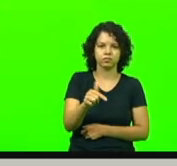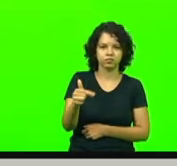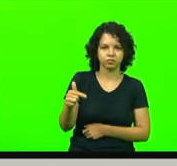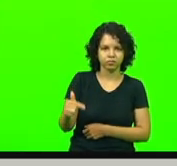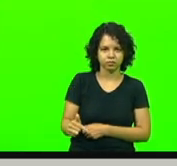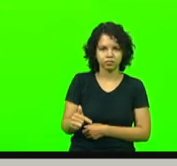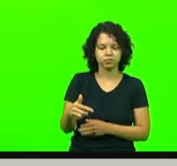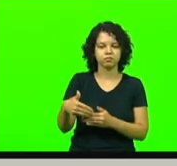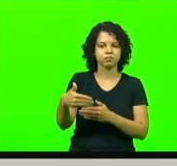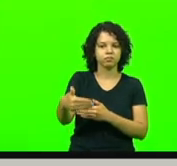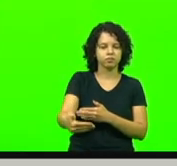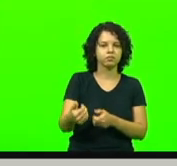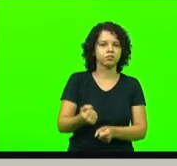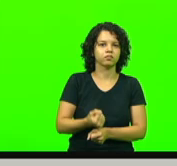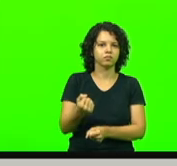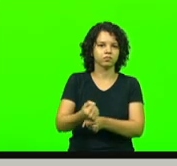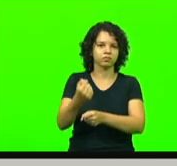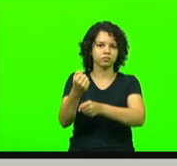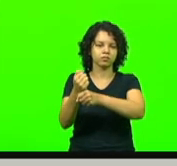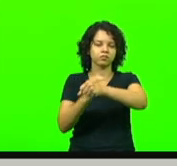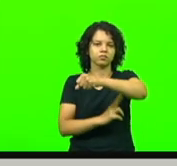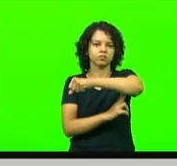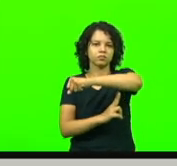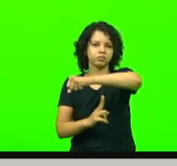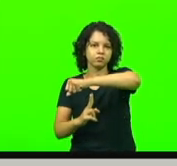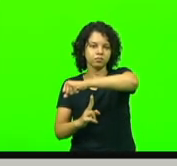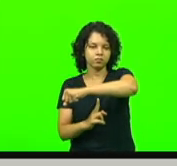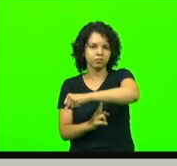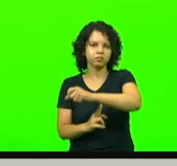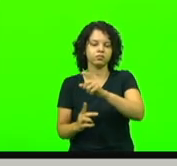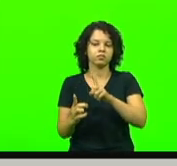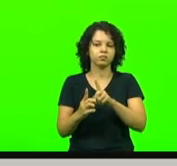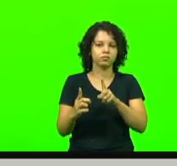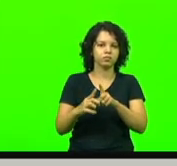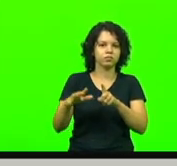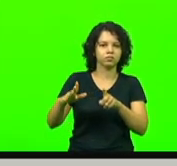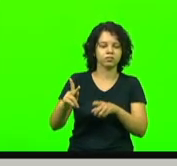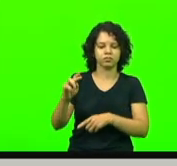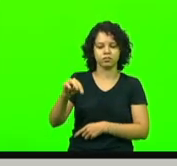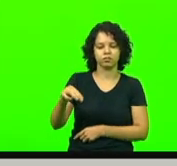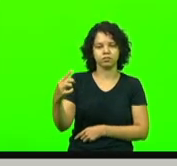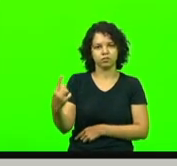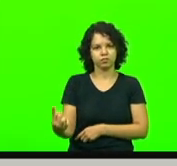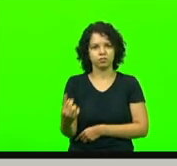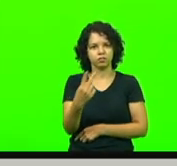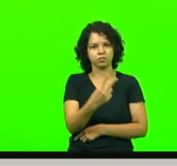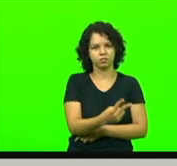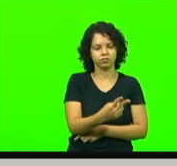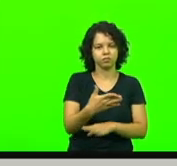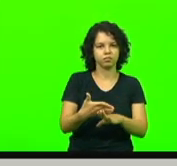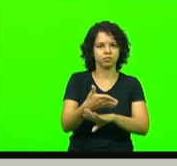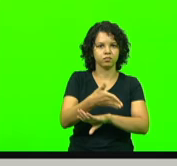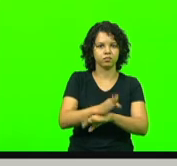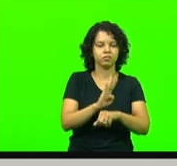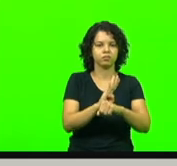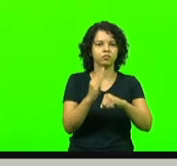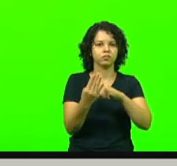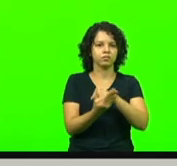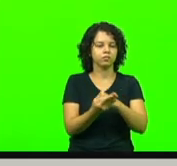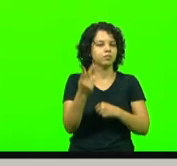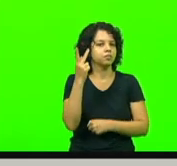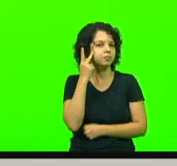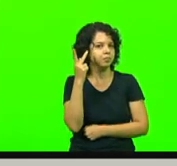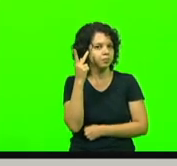a construção de uma passarela para atender os quilômetros 1 e 2, que dá acesso ao bairro São Paulo,